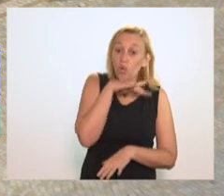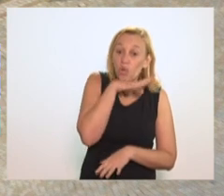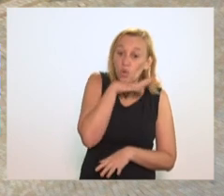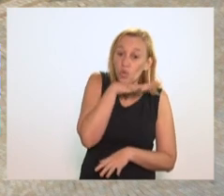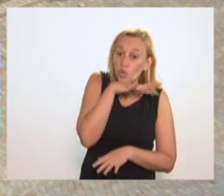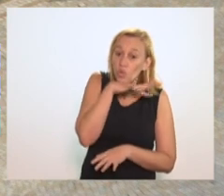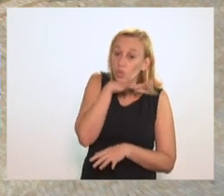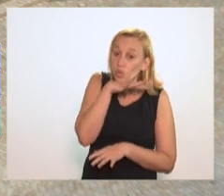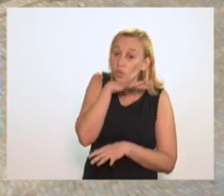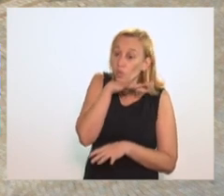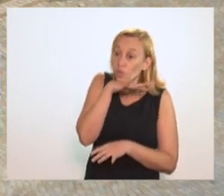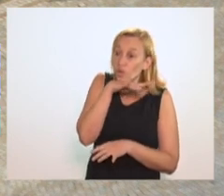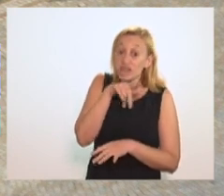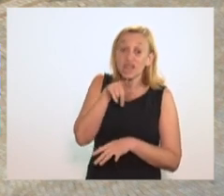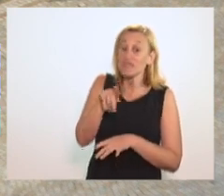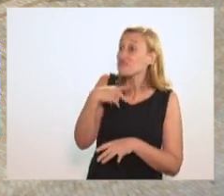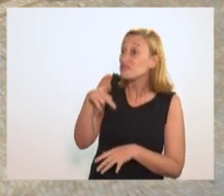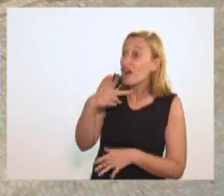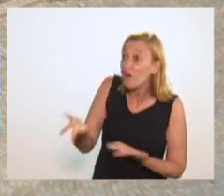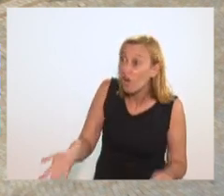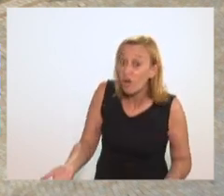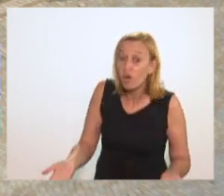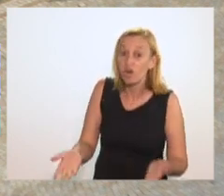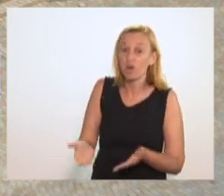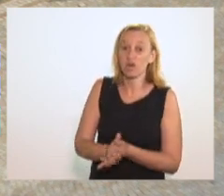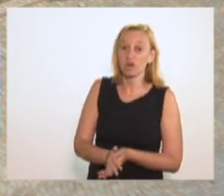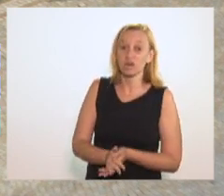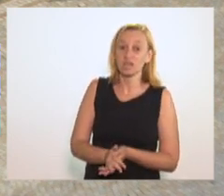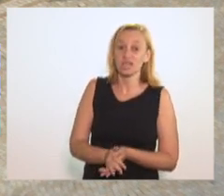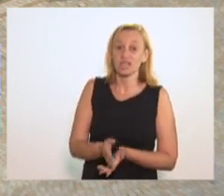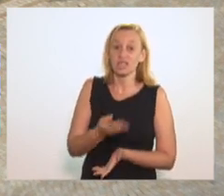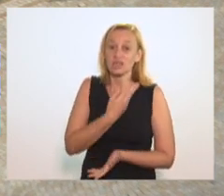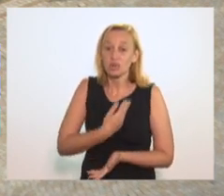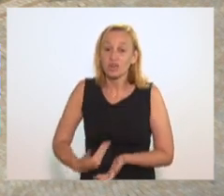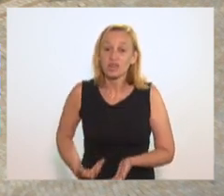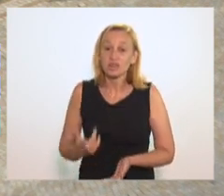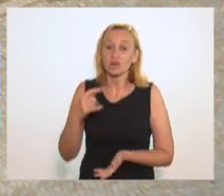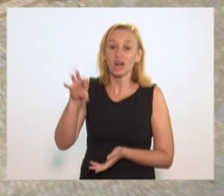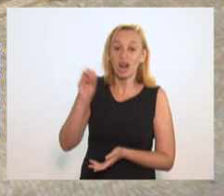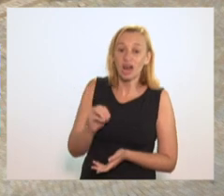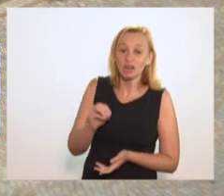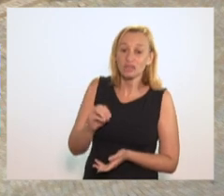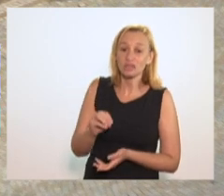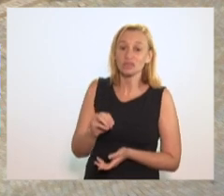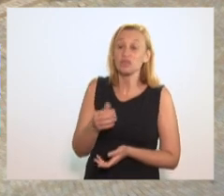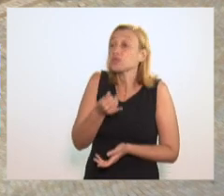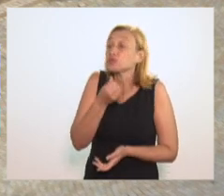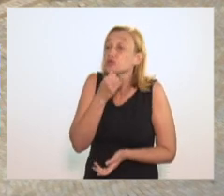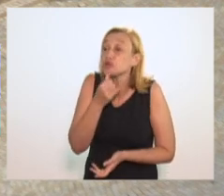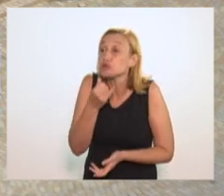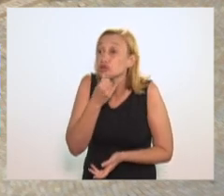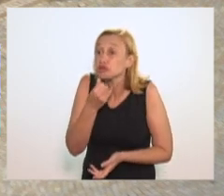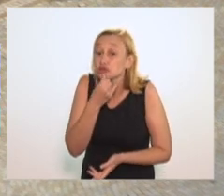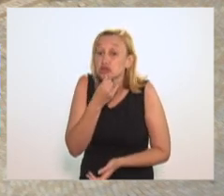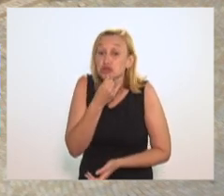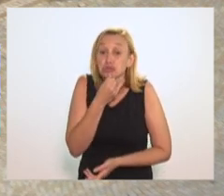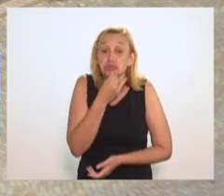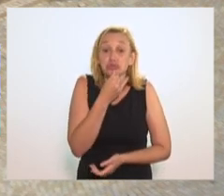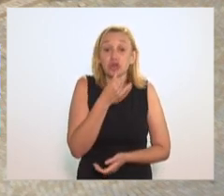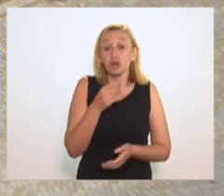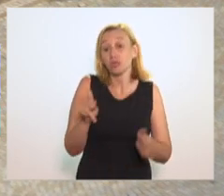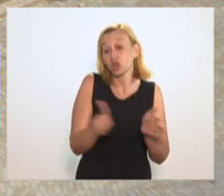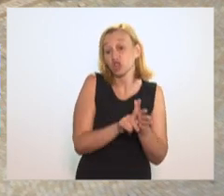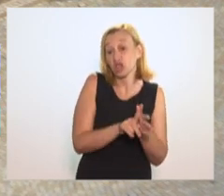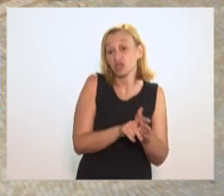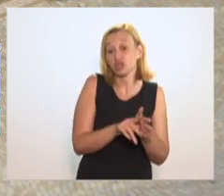ele acabou de confessar ele elogiou o governador Cláudio Castro só que ficou ressentido que o projeto de